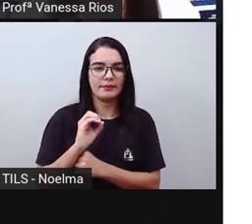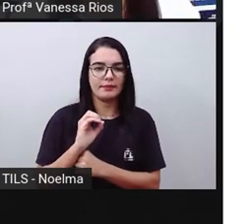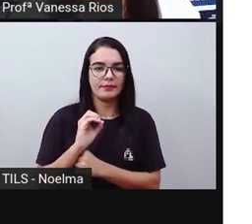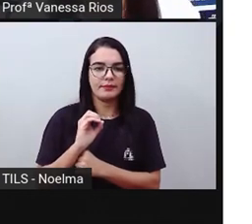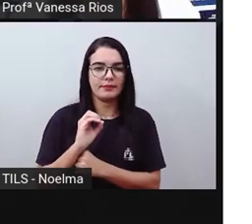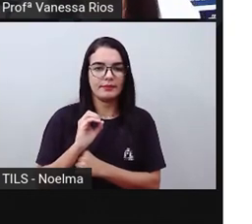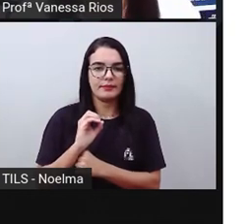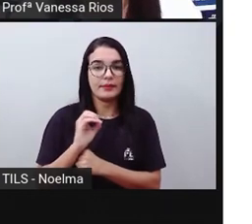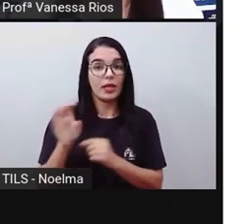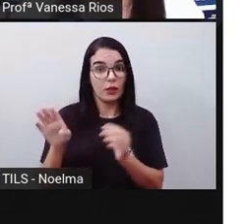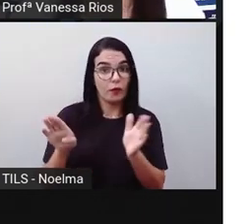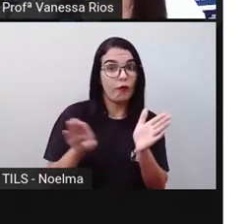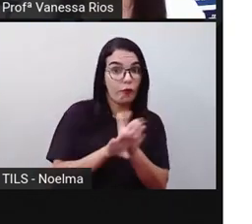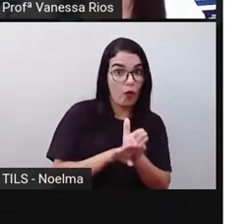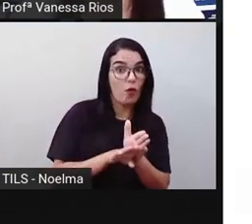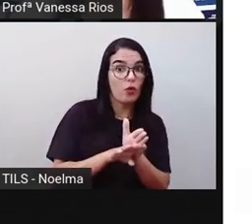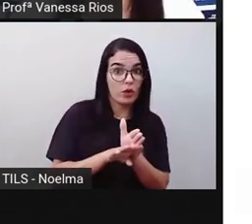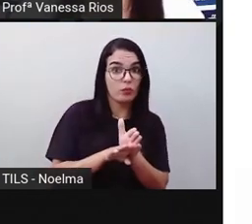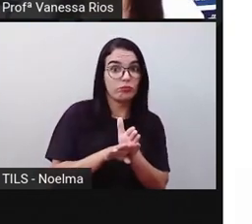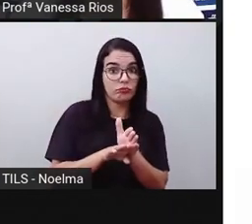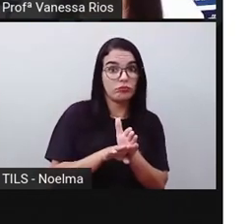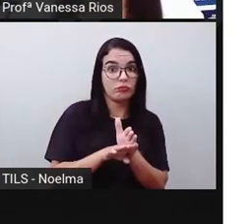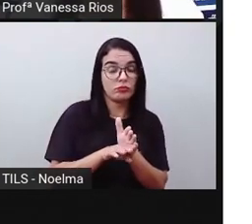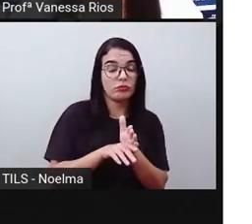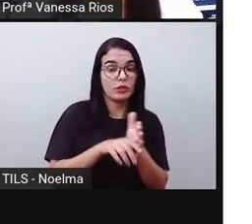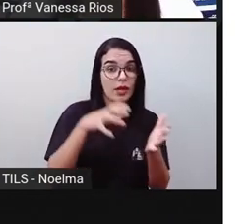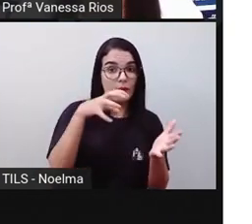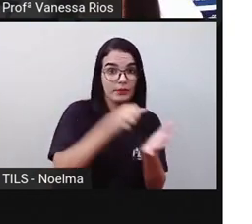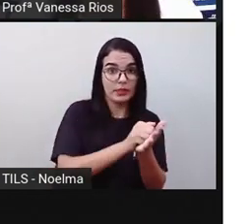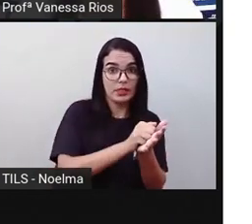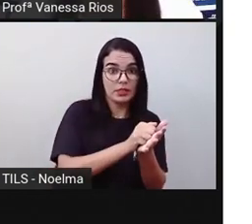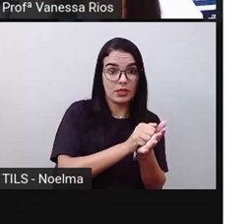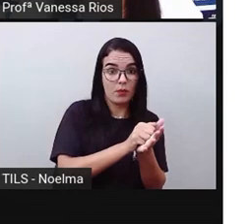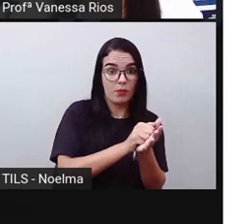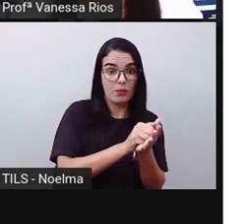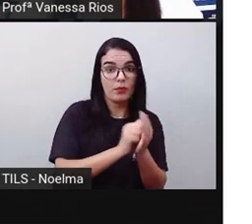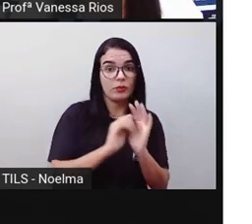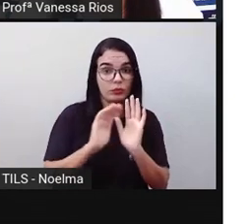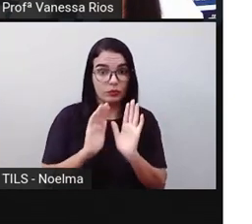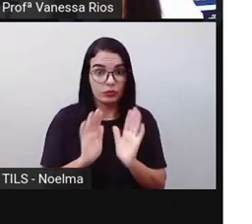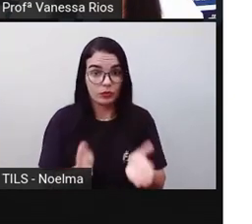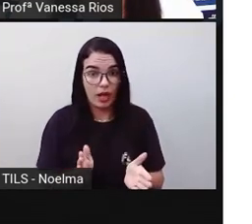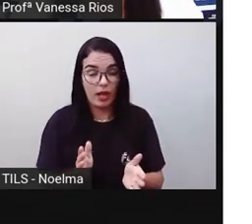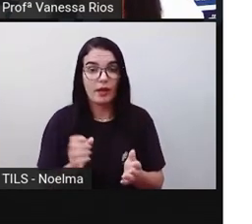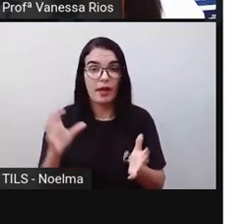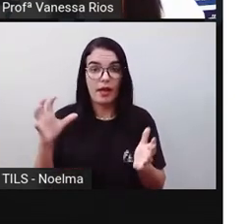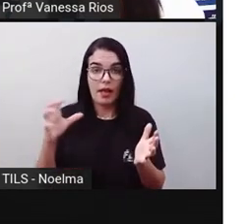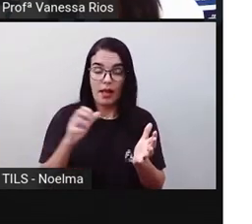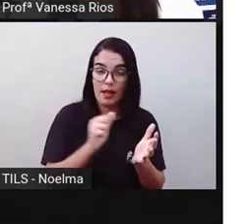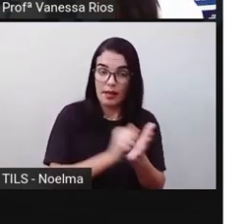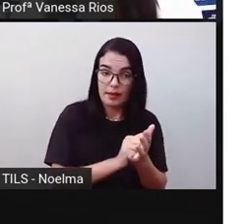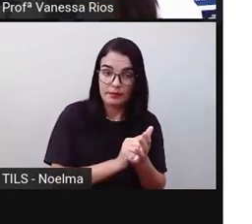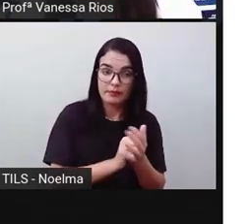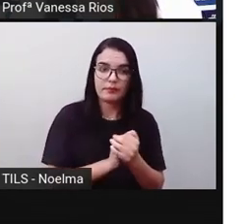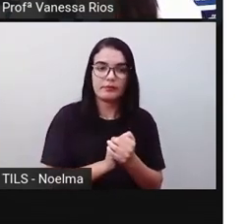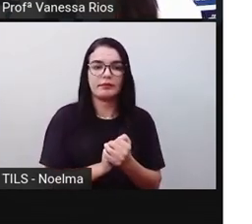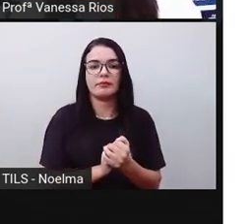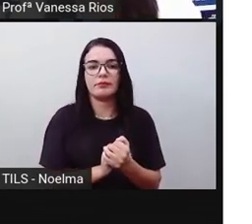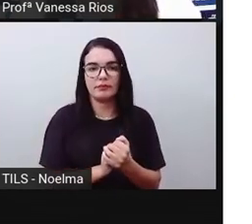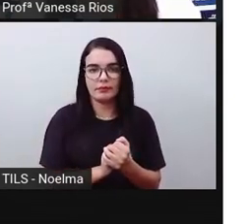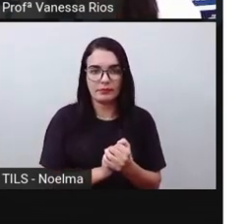3.640. Mas esse valor de 3.640 corresponde ao 70%, que são os candidatos